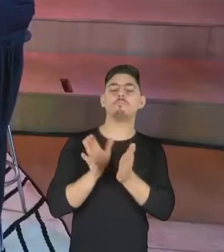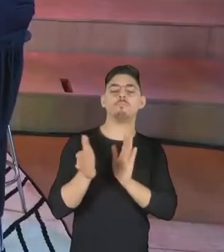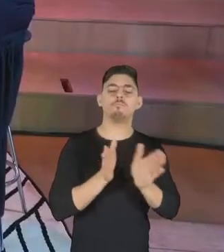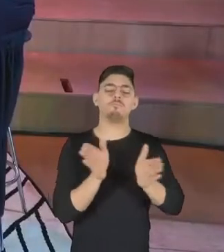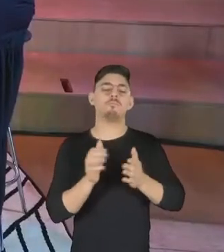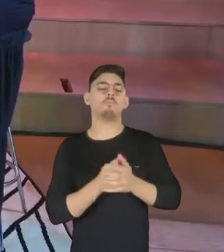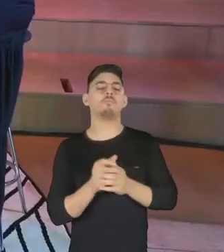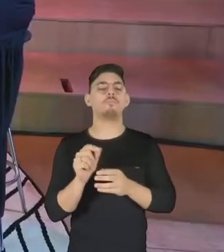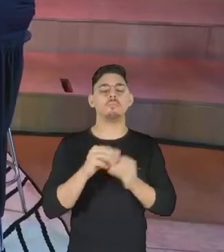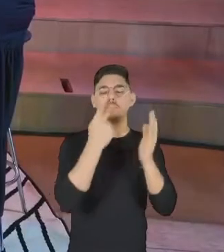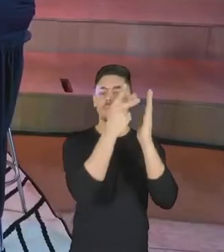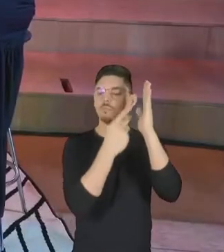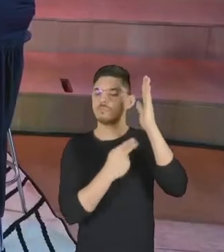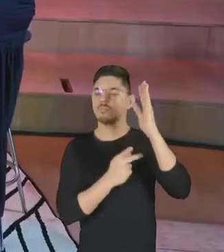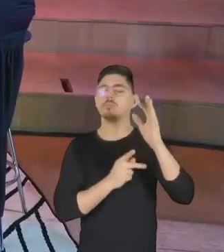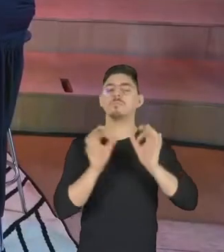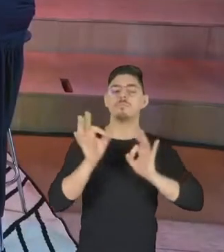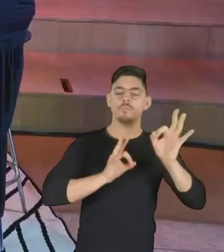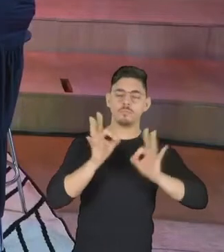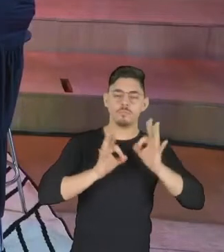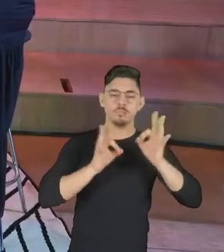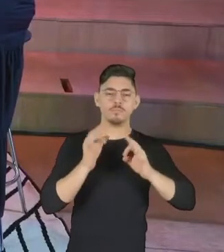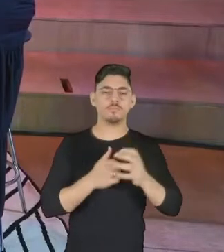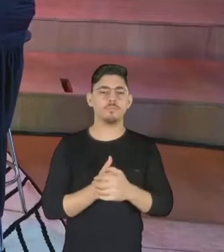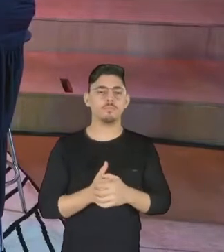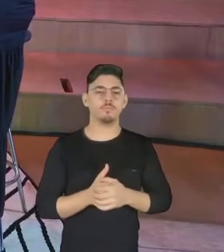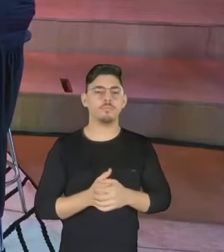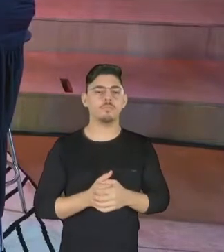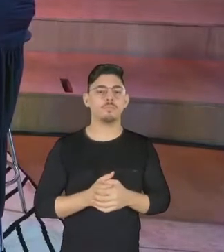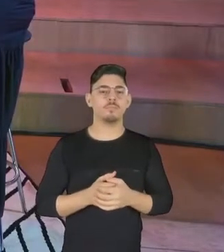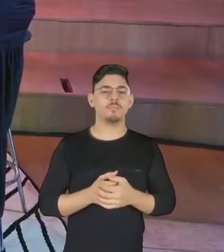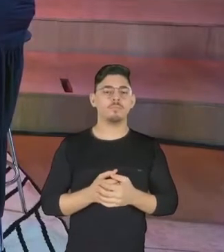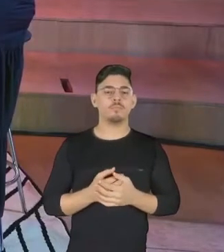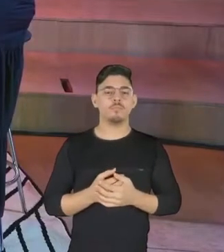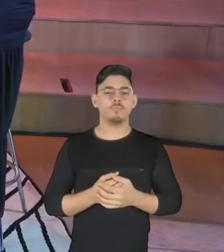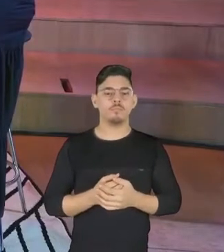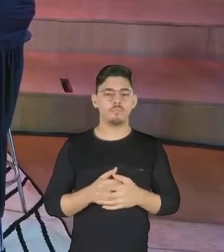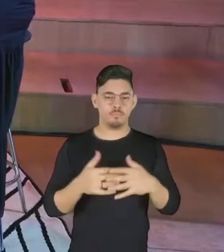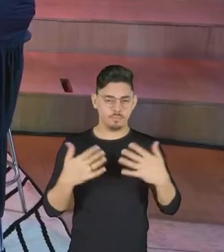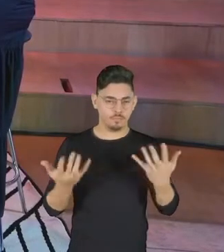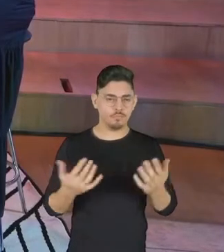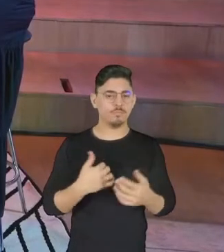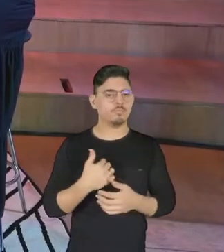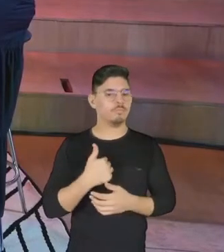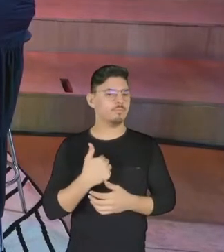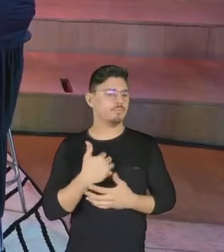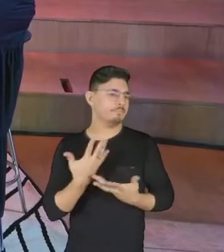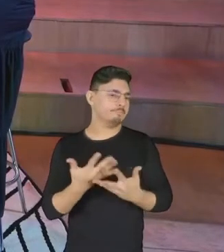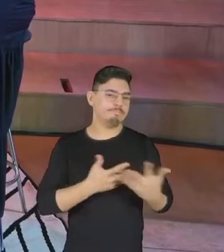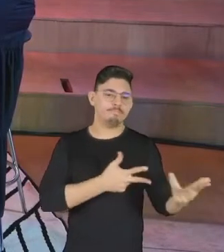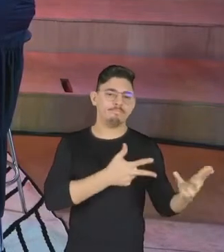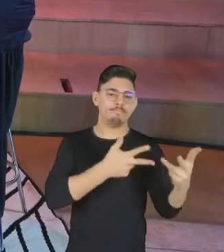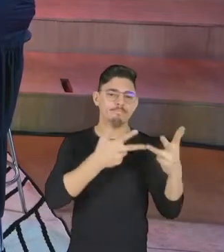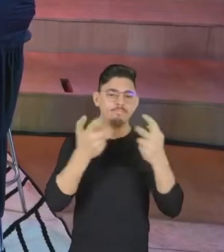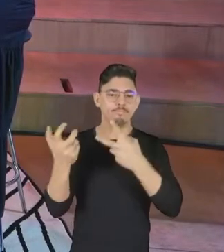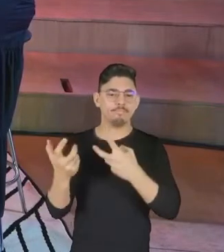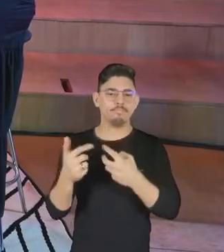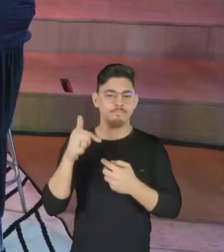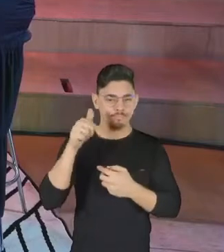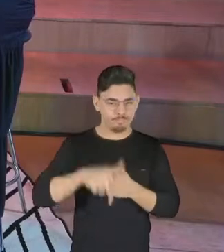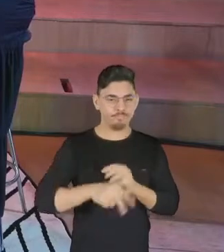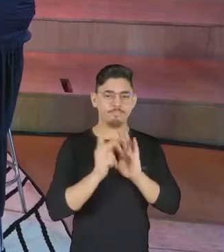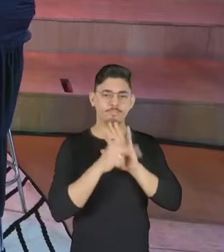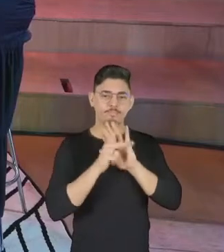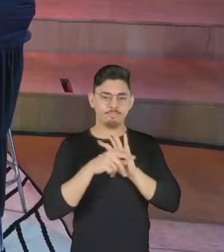nossos projetos, né, diante dos desafios que a gente foi enfrentando. Então eu vejo como a nossa igreja, tem